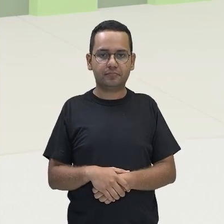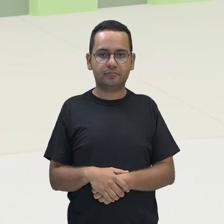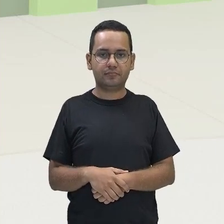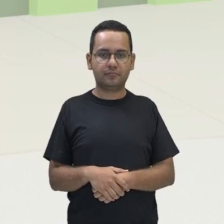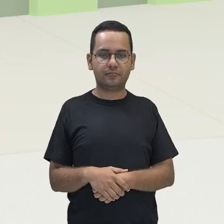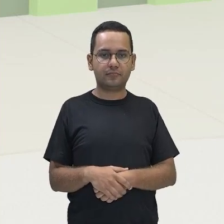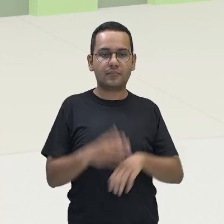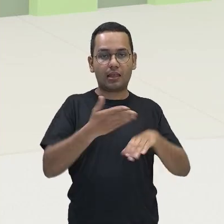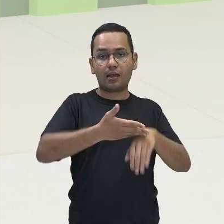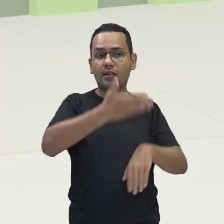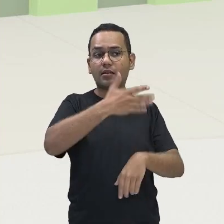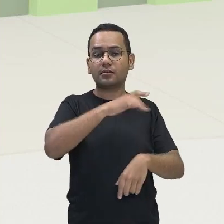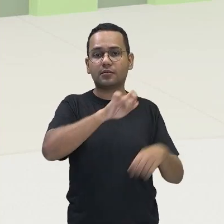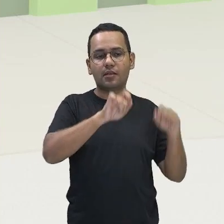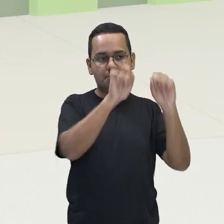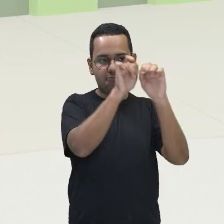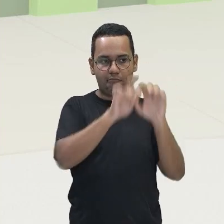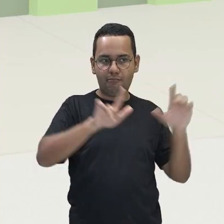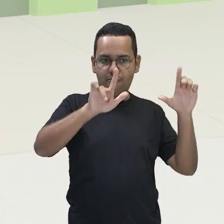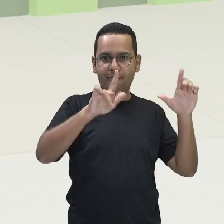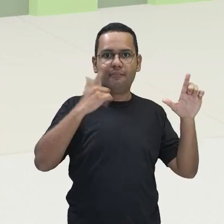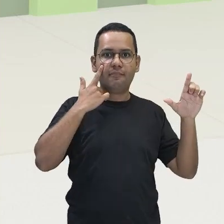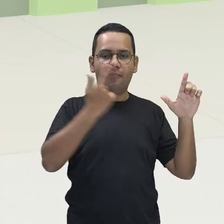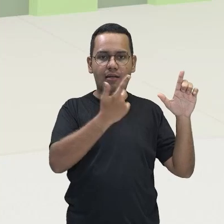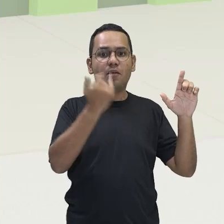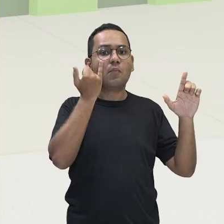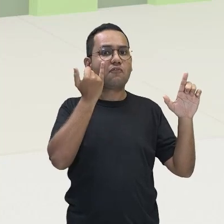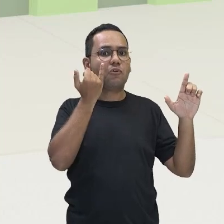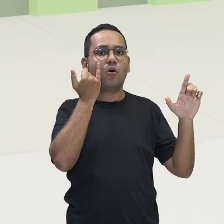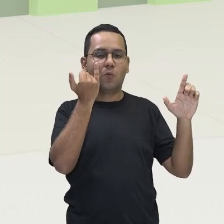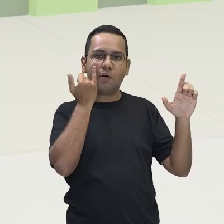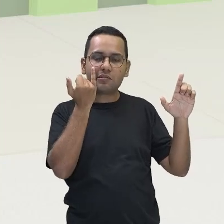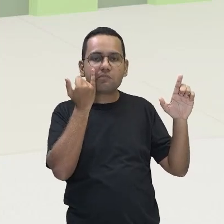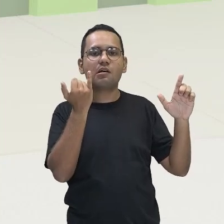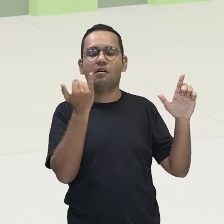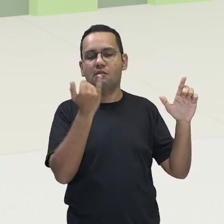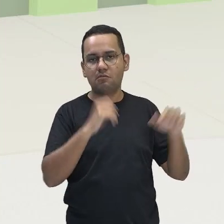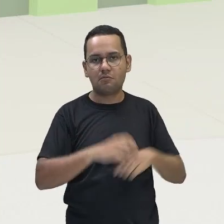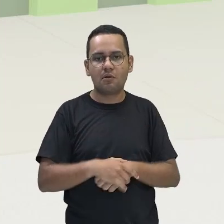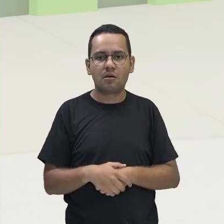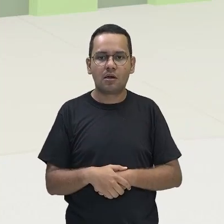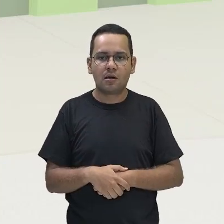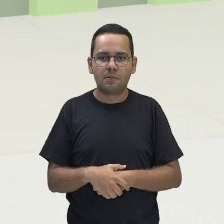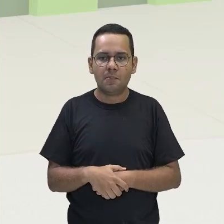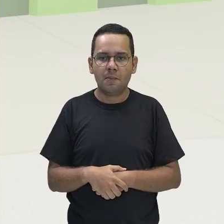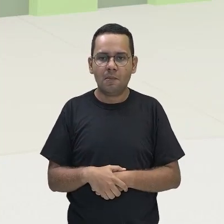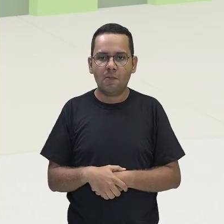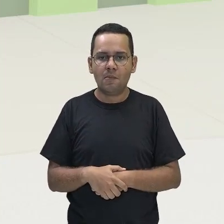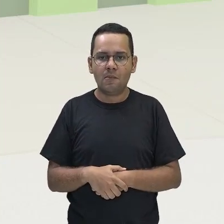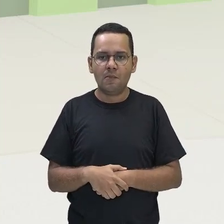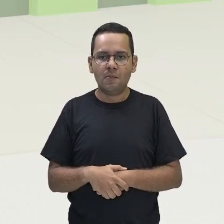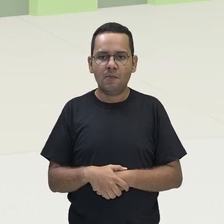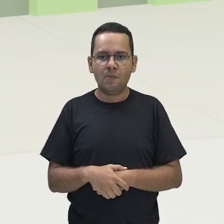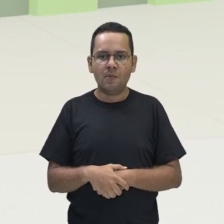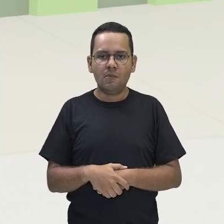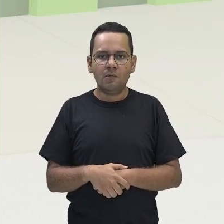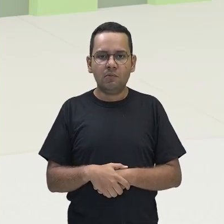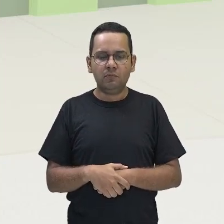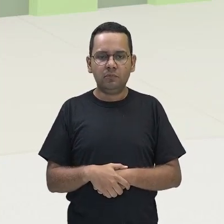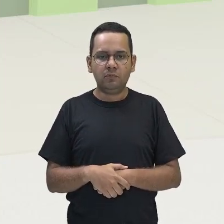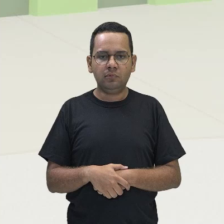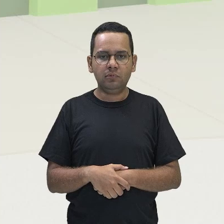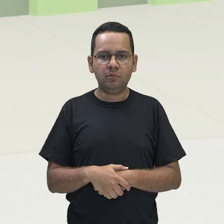né, na apresentação ali de um PowerPoint, eles estão apresentando esses resultados